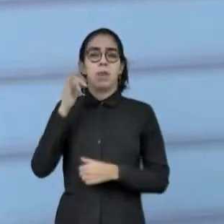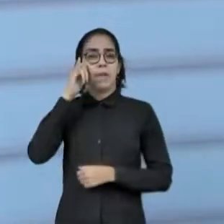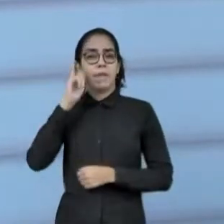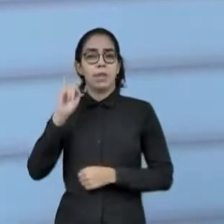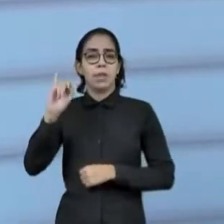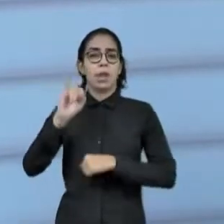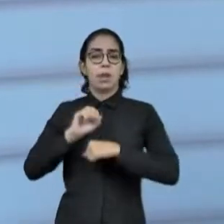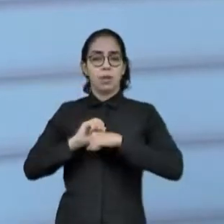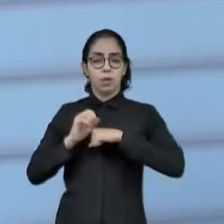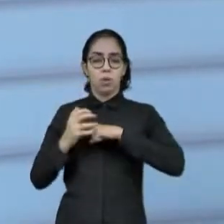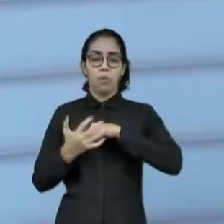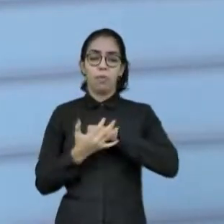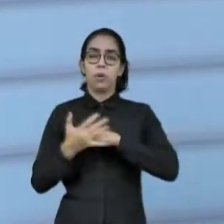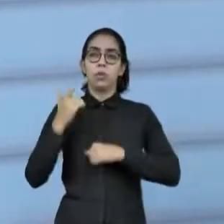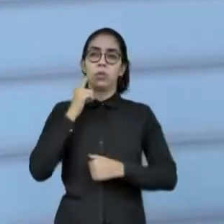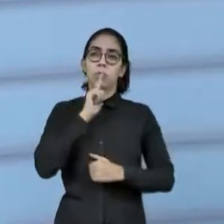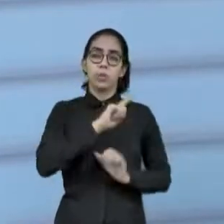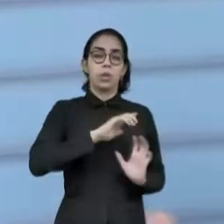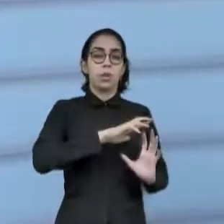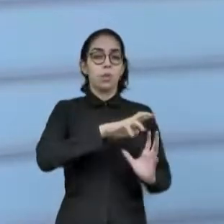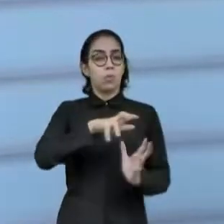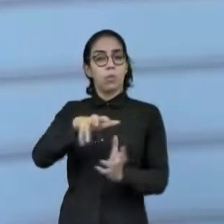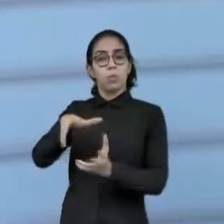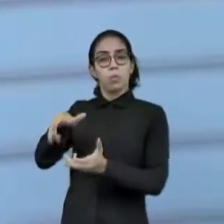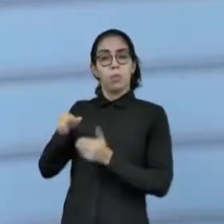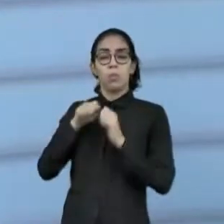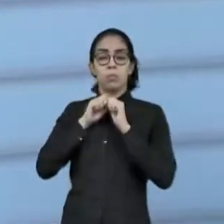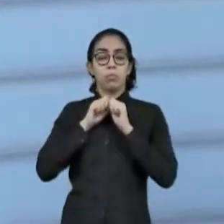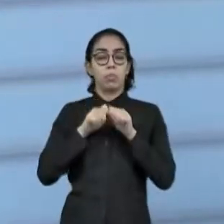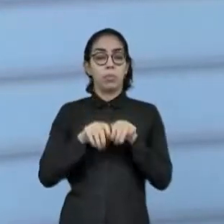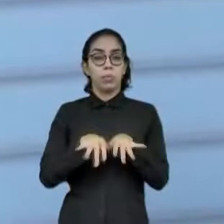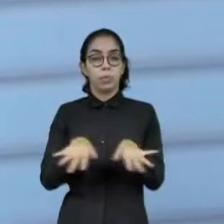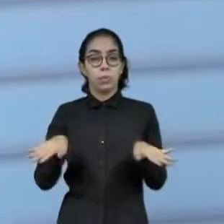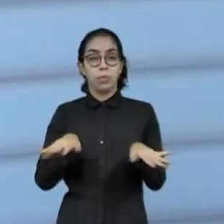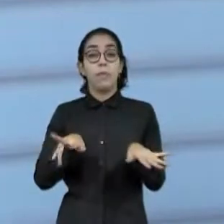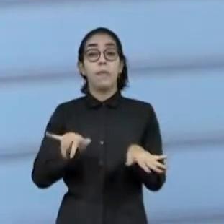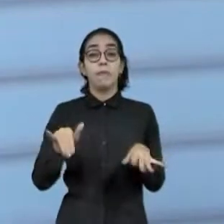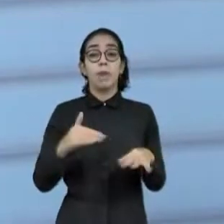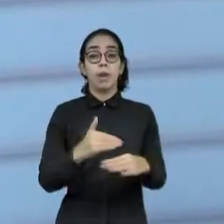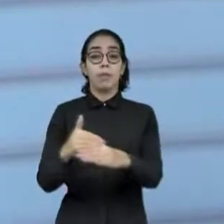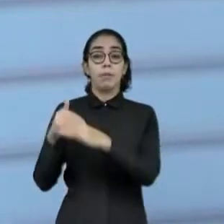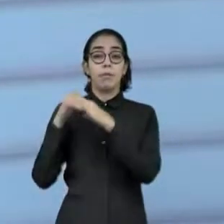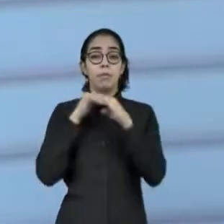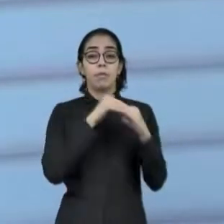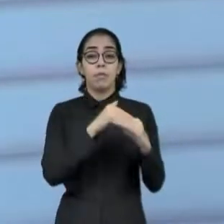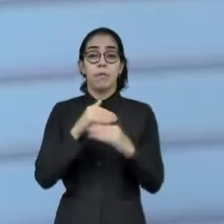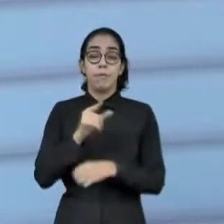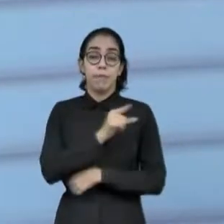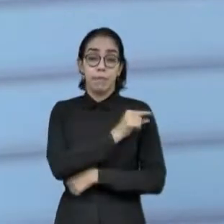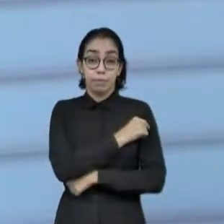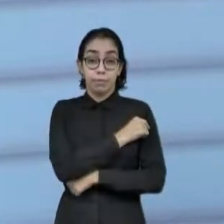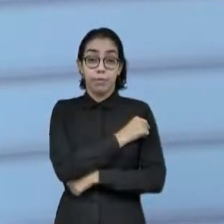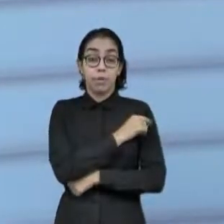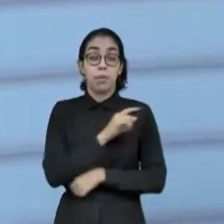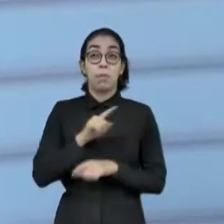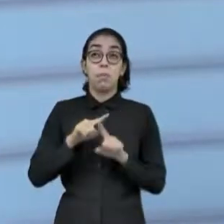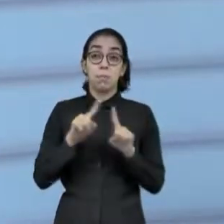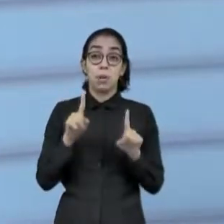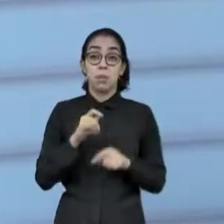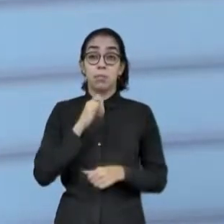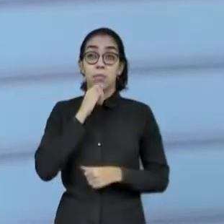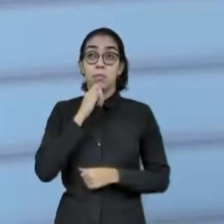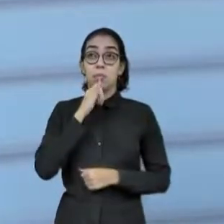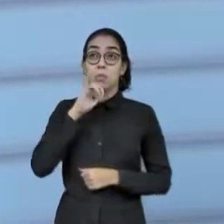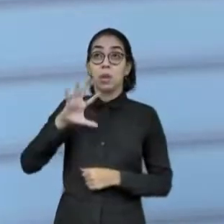ser globalizado, assim, no sentido de que tinha vacina, então ela vai ser distribuída. Mas aí você tem países... O continente africano não recebeu